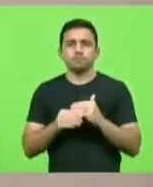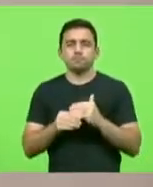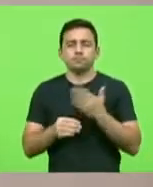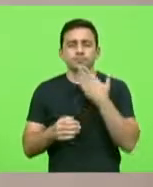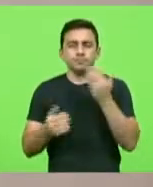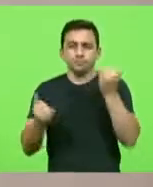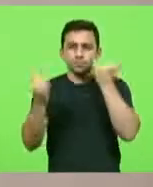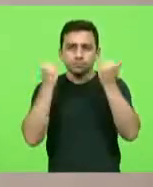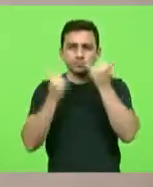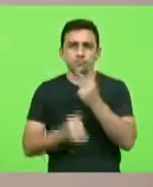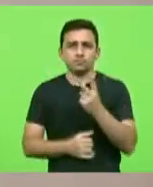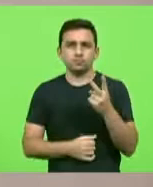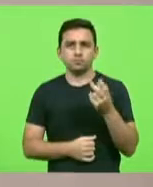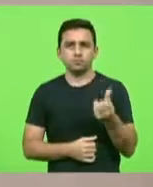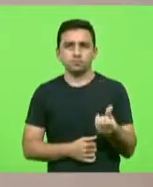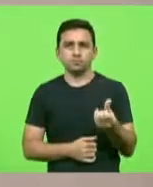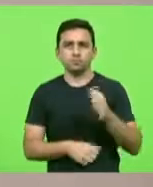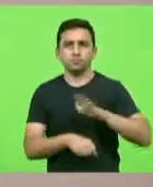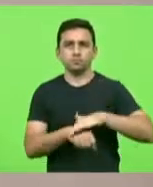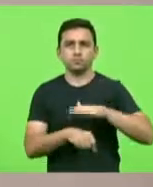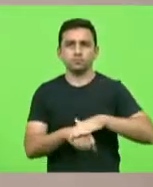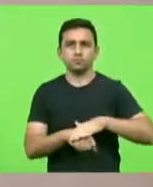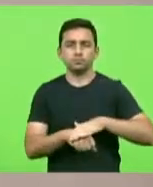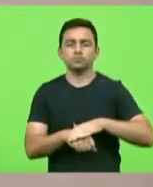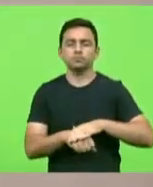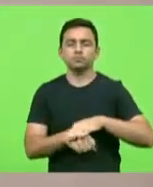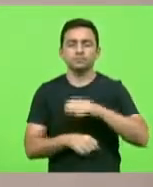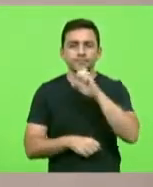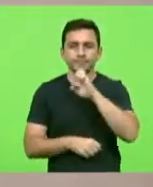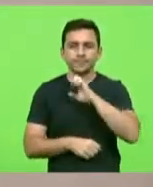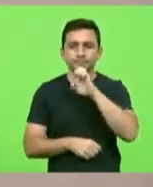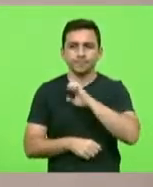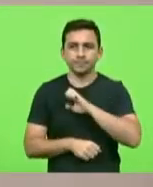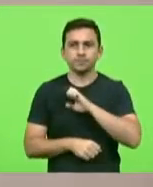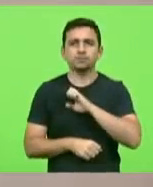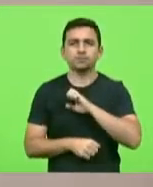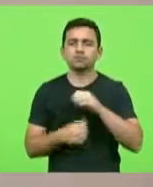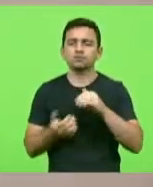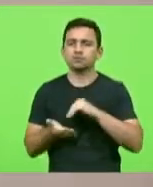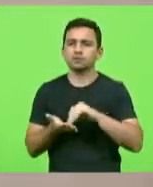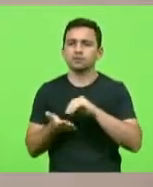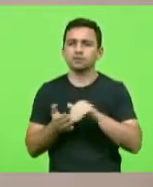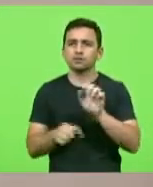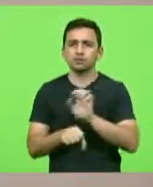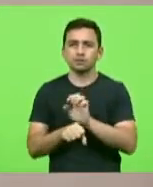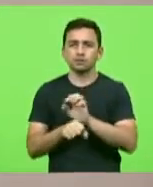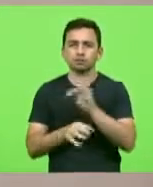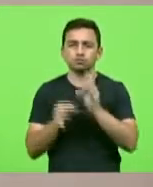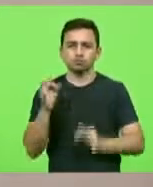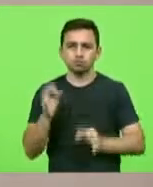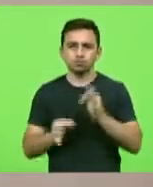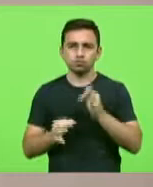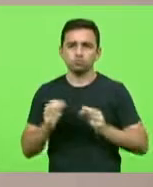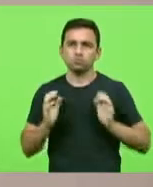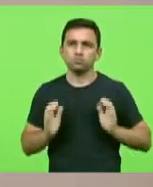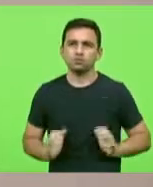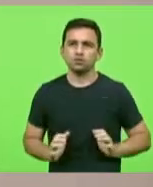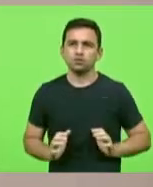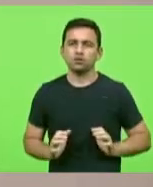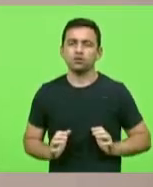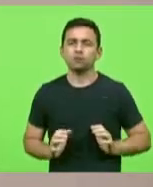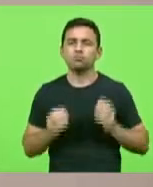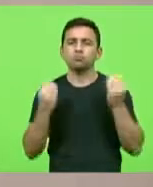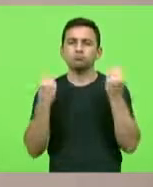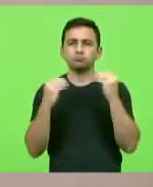de informação 226, autor deputado Felipe Estevão, solicitando ao secretário de Estado da Justiça e Cidadania informações acerca da aplicabilidade